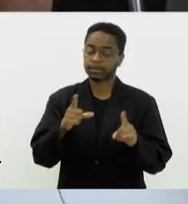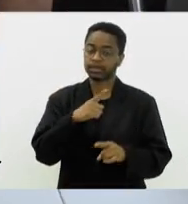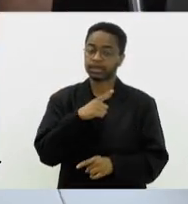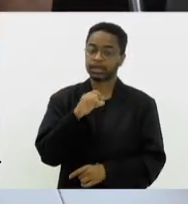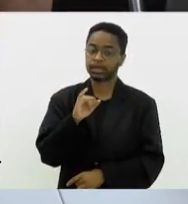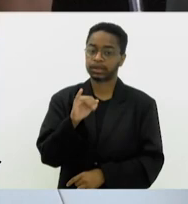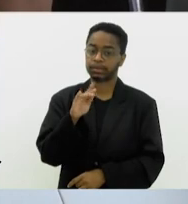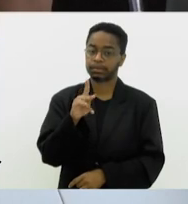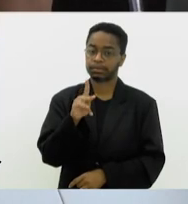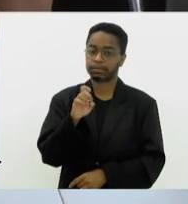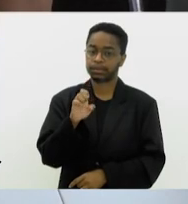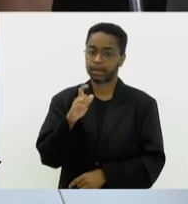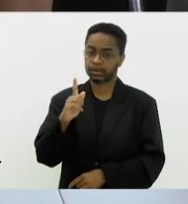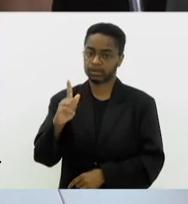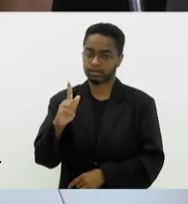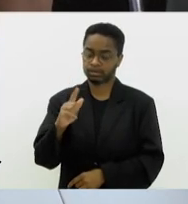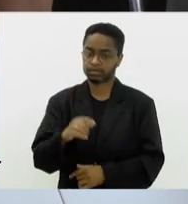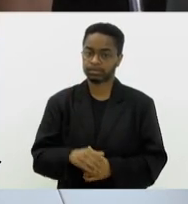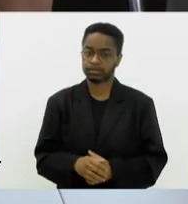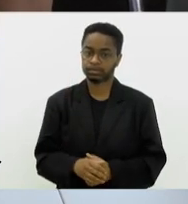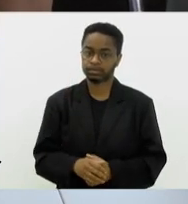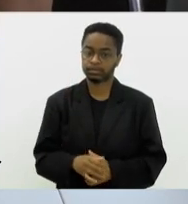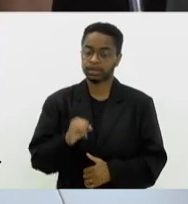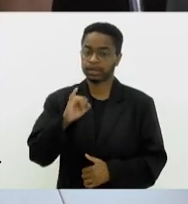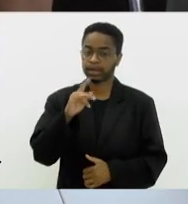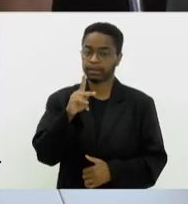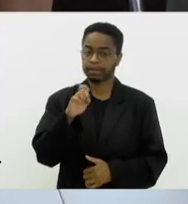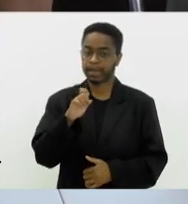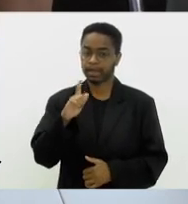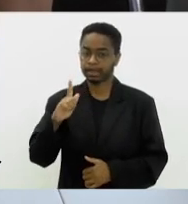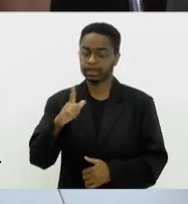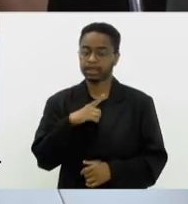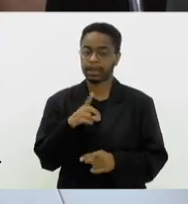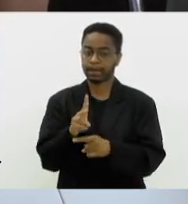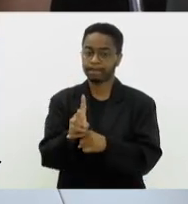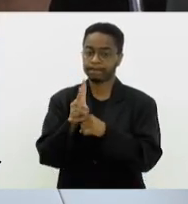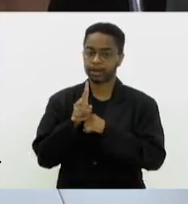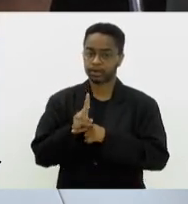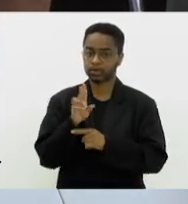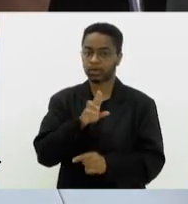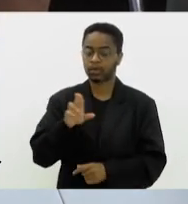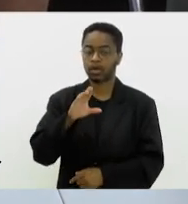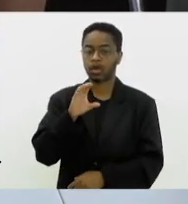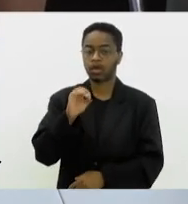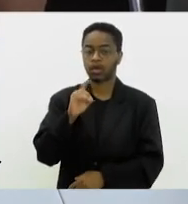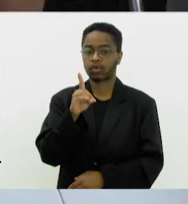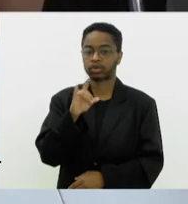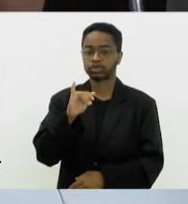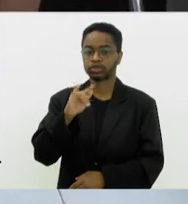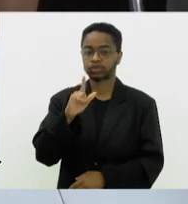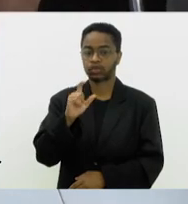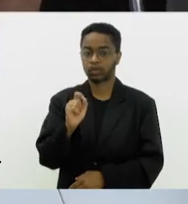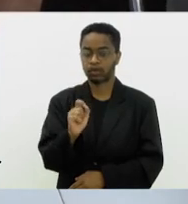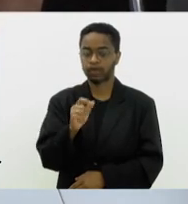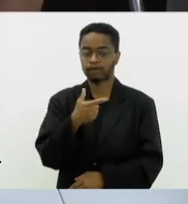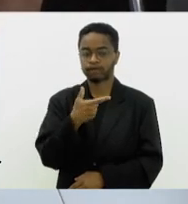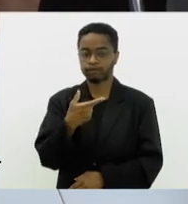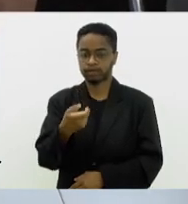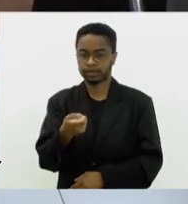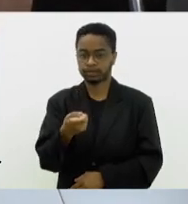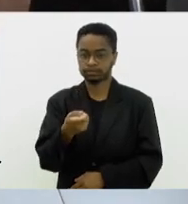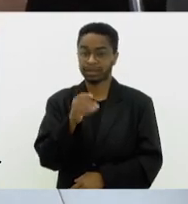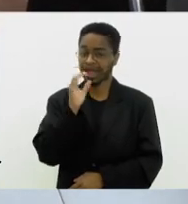IPEG. O IPEG tinha um empréstimo chamado Código 20. Saía